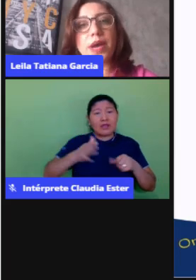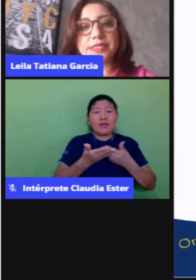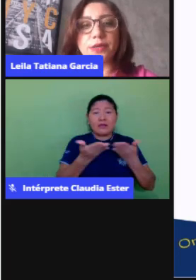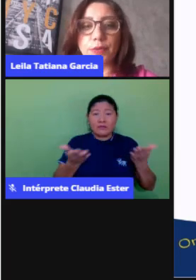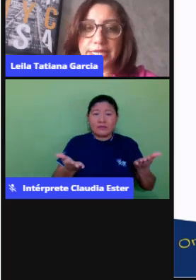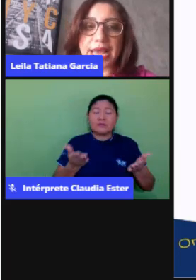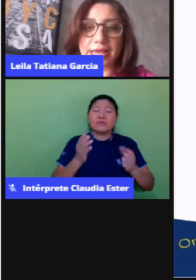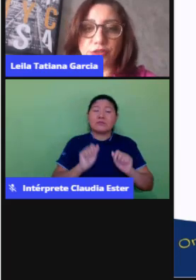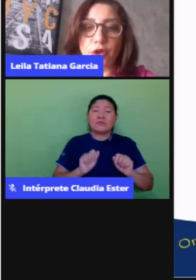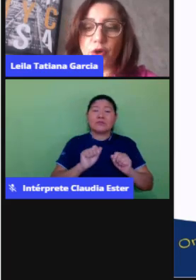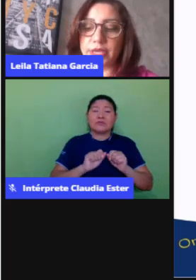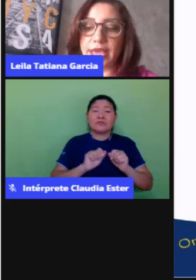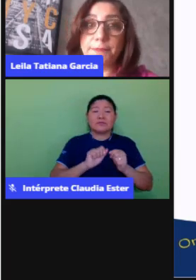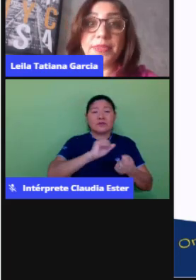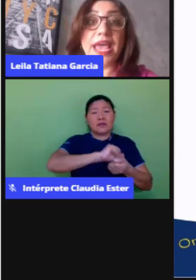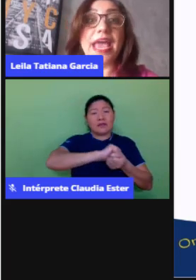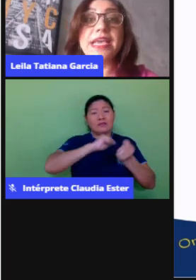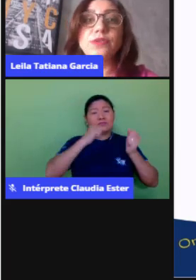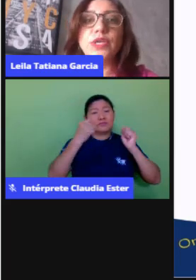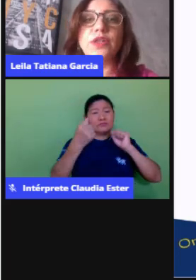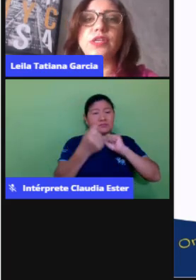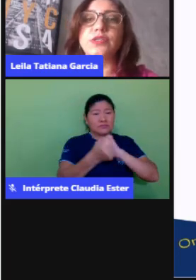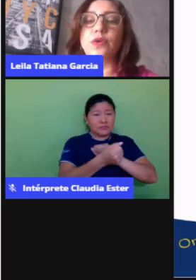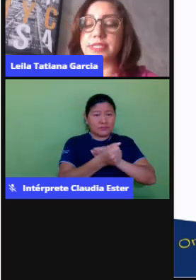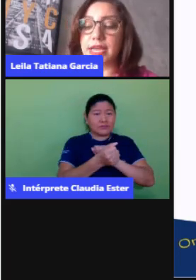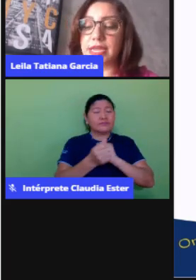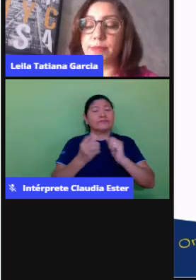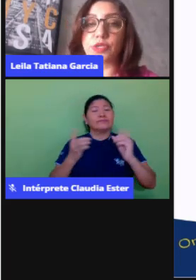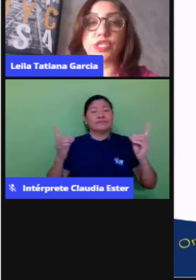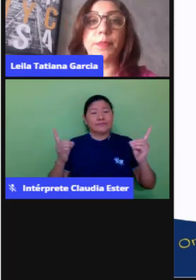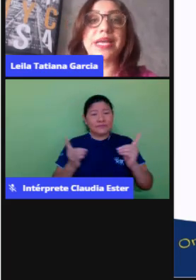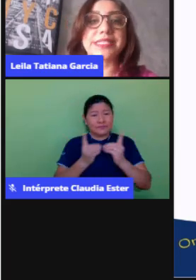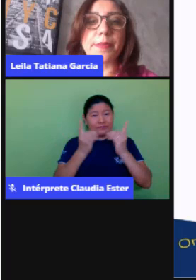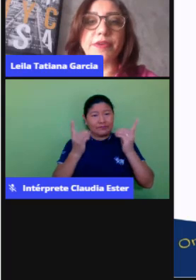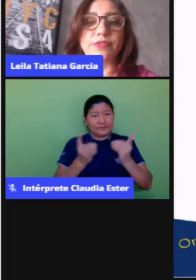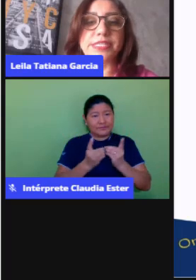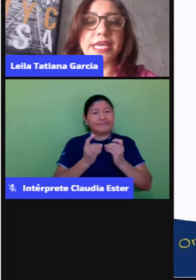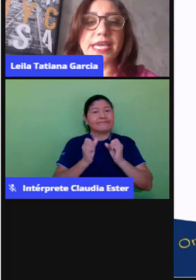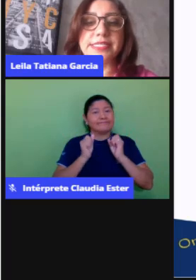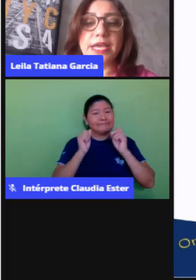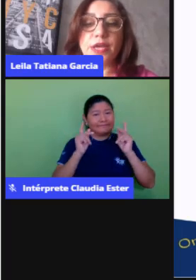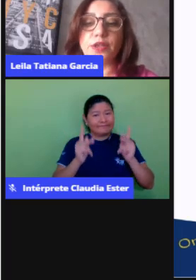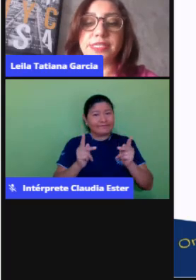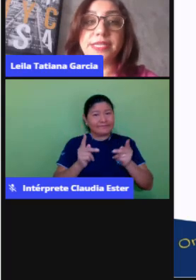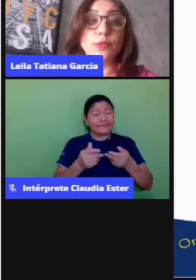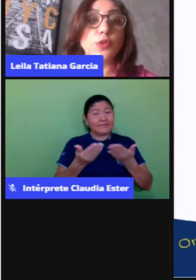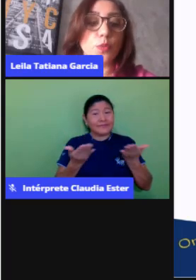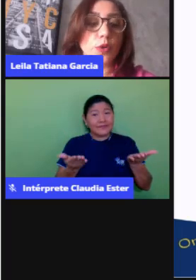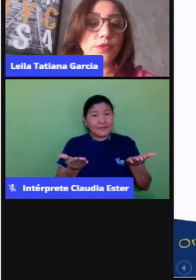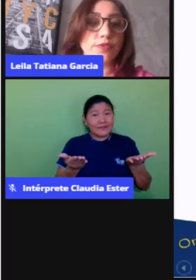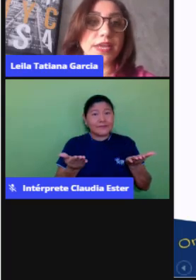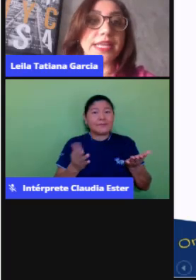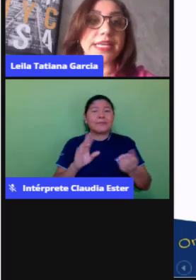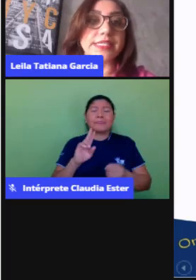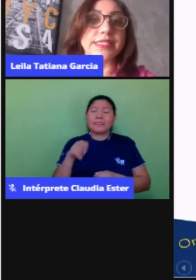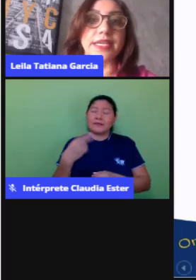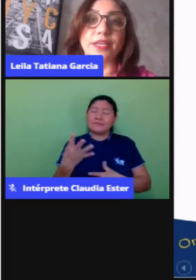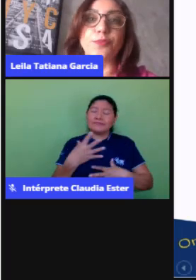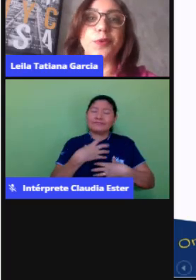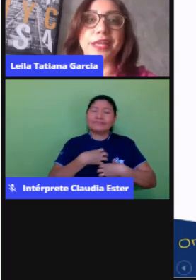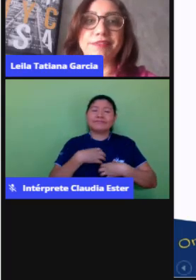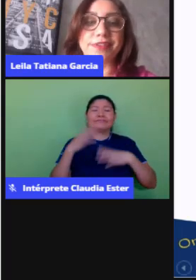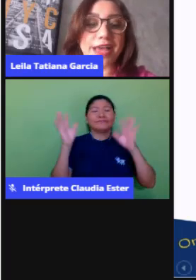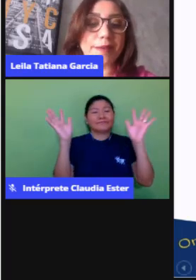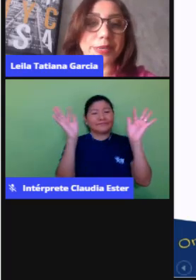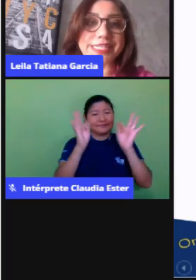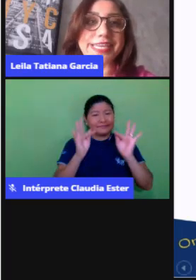didática com mais tranquilidade, ok? É isso que nós gostaríamos de passar para vocês. Nós estamos muito felizes